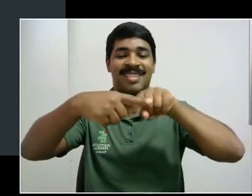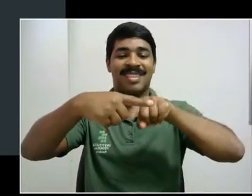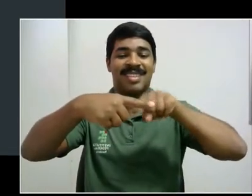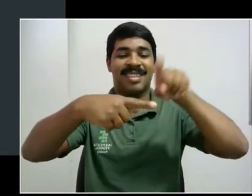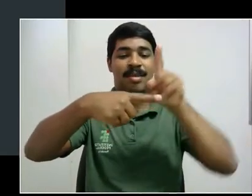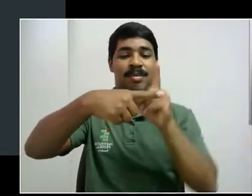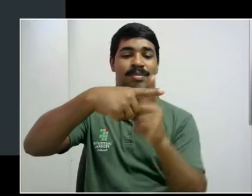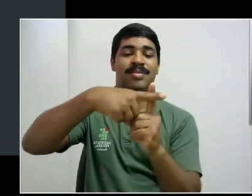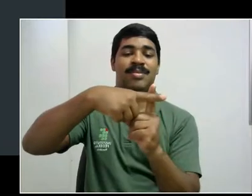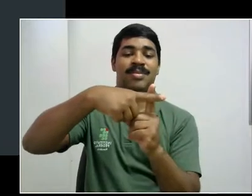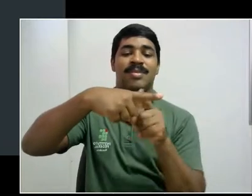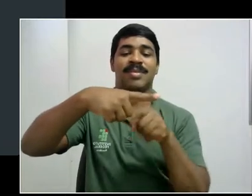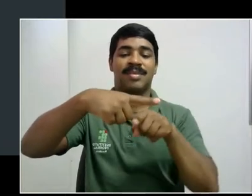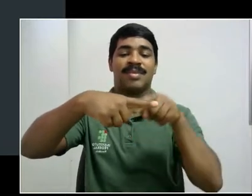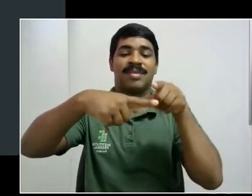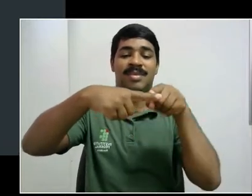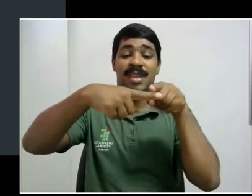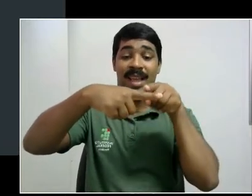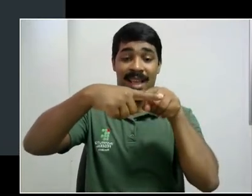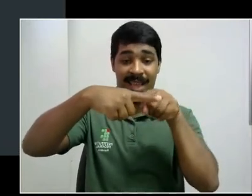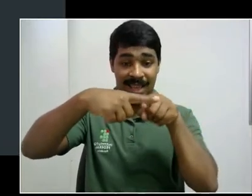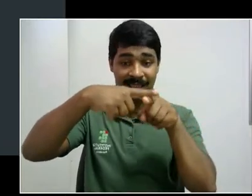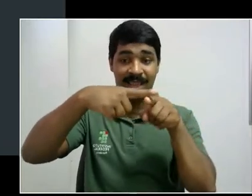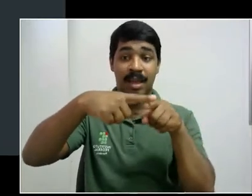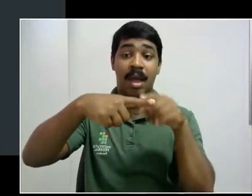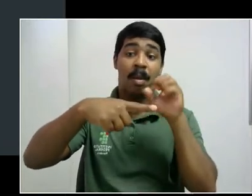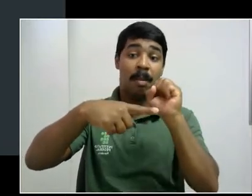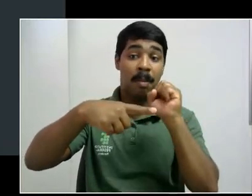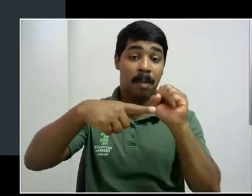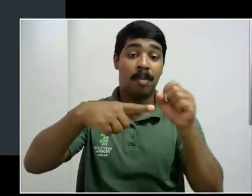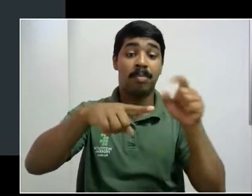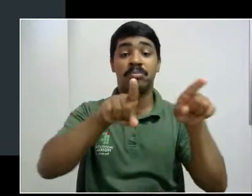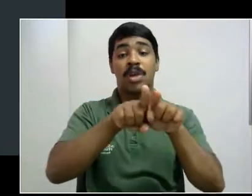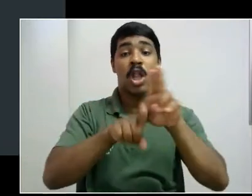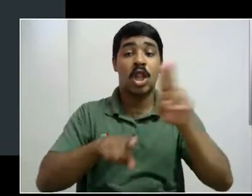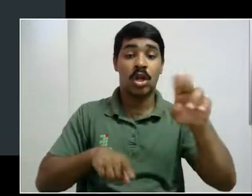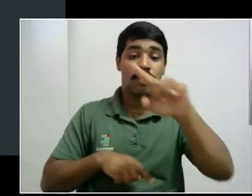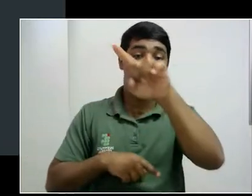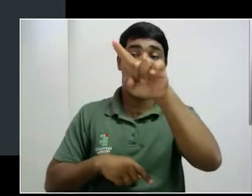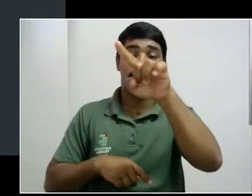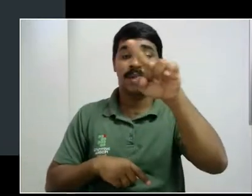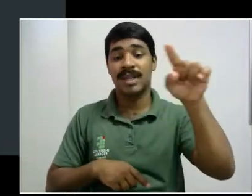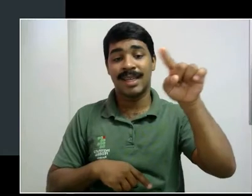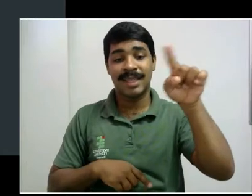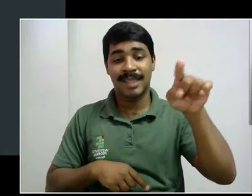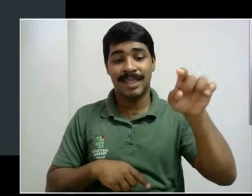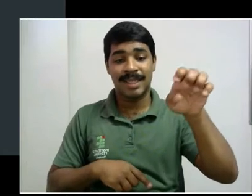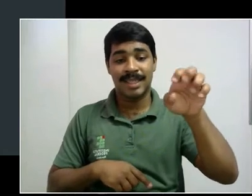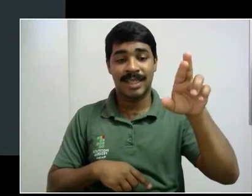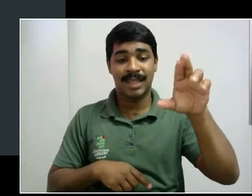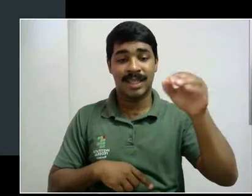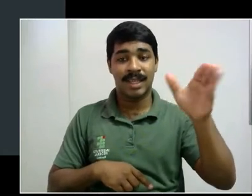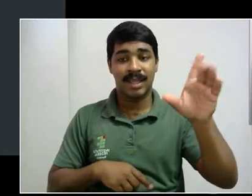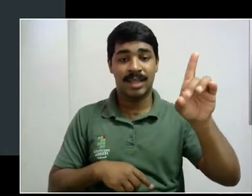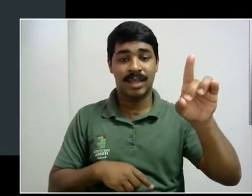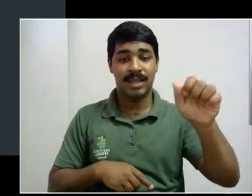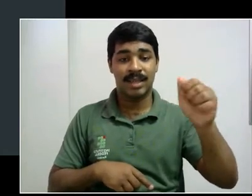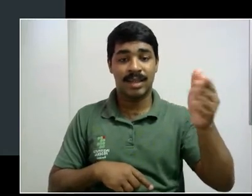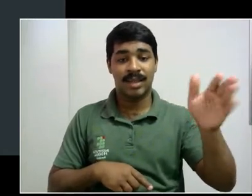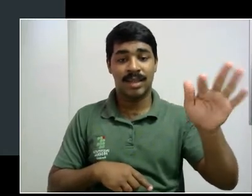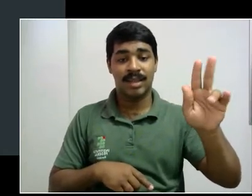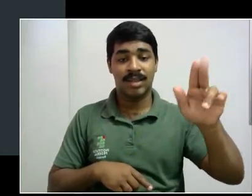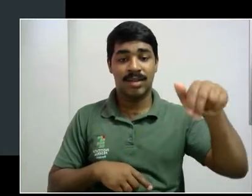também é chamado de zero da função, tá? Aqui em cima, zero da função. O que é o zero da função? É o ponto onde a função corta o